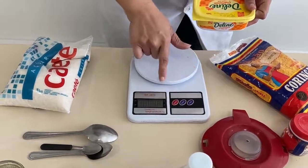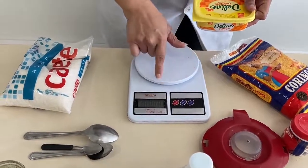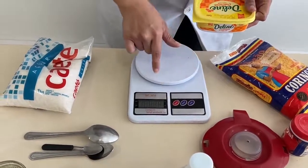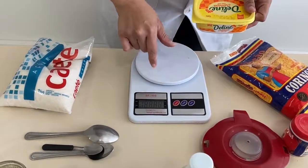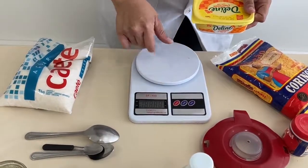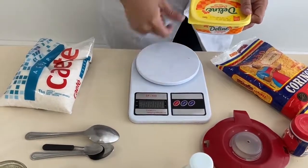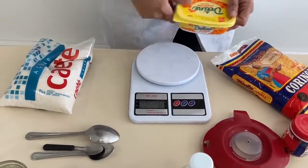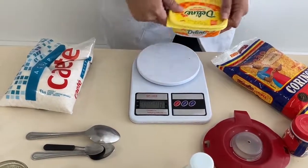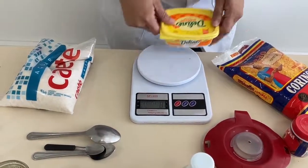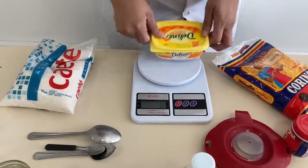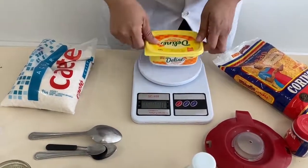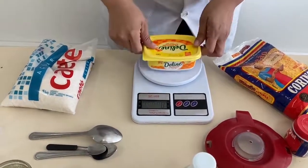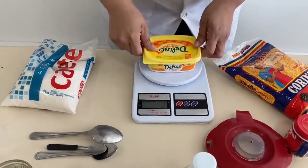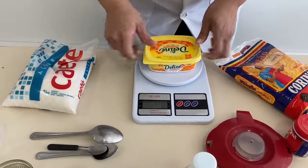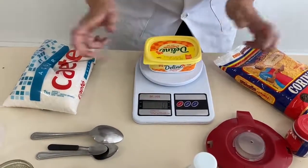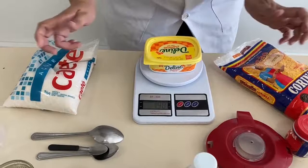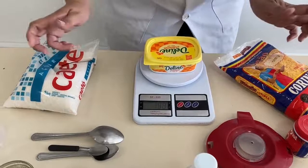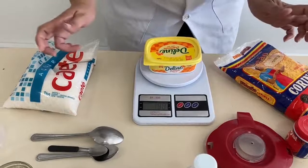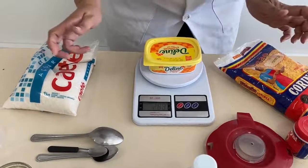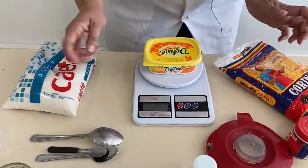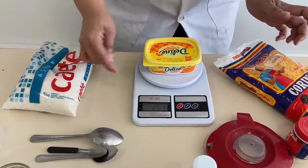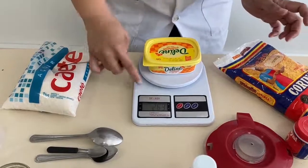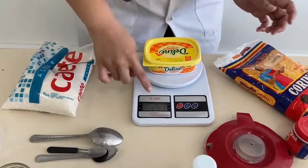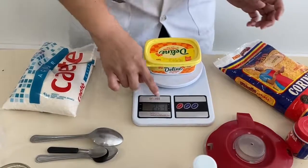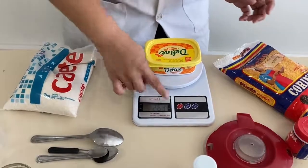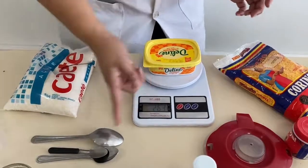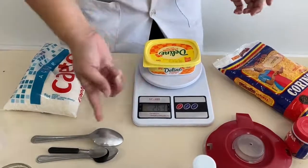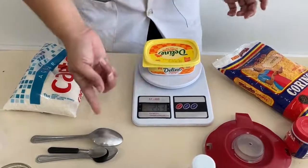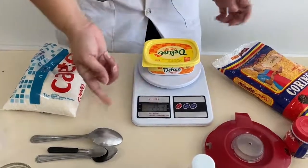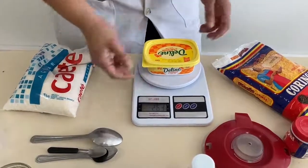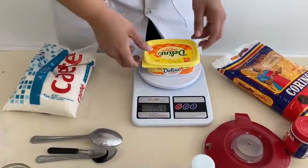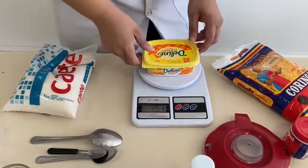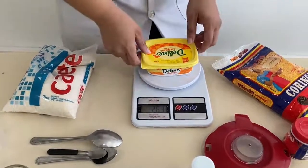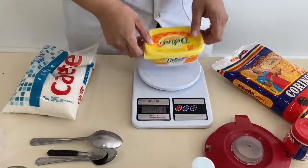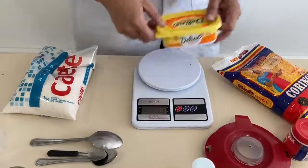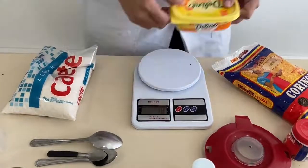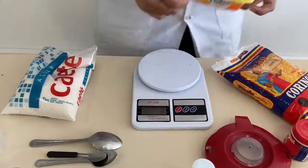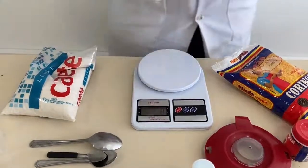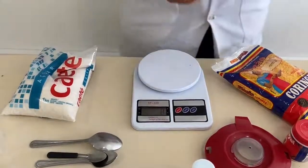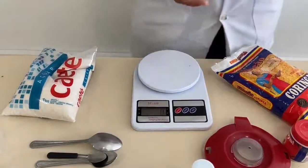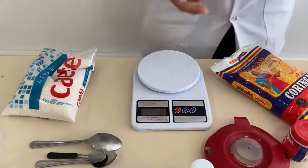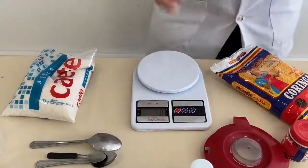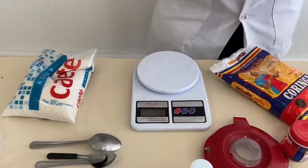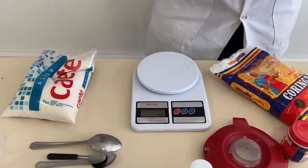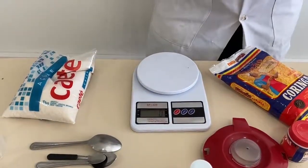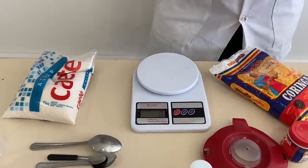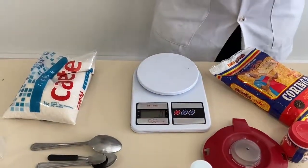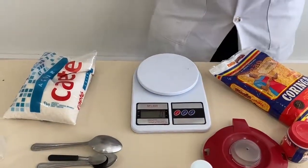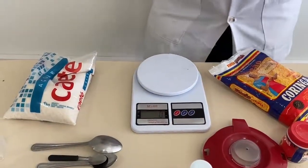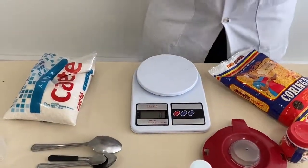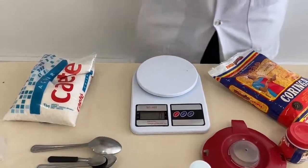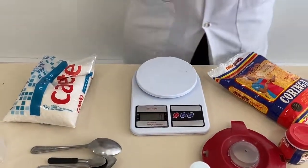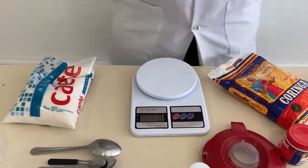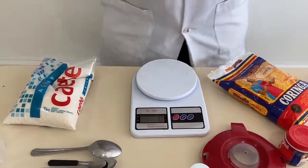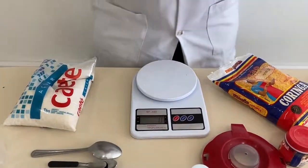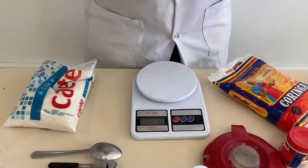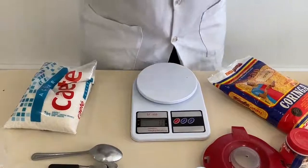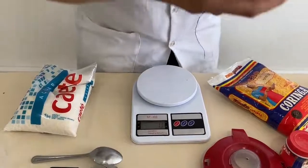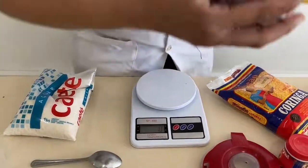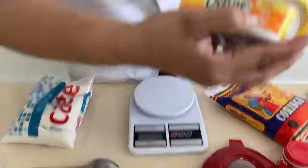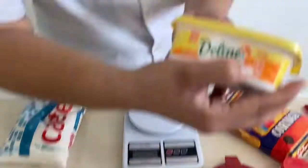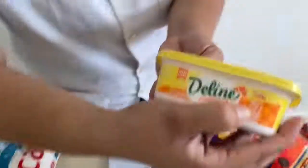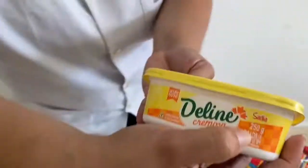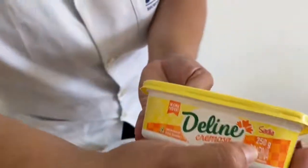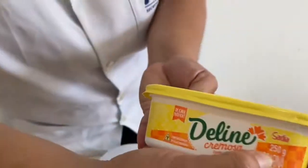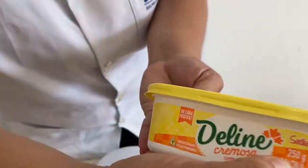Vamos, liga danada. Aí, posso medir, olha, 263. Mas a Pro na embalagem tá dizendo que é 200 e,